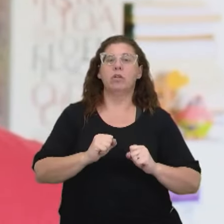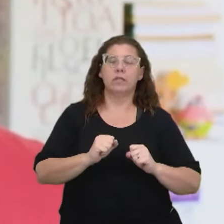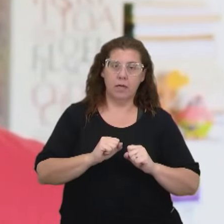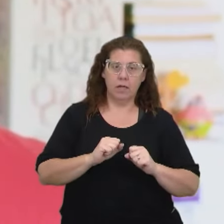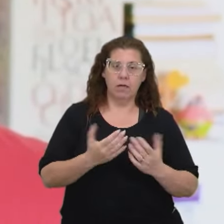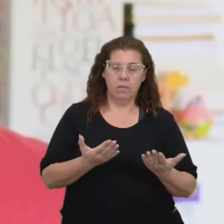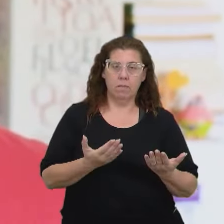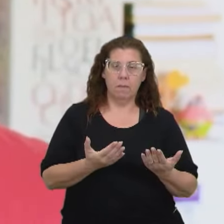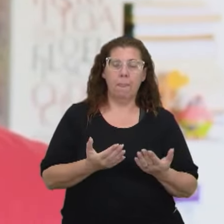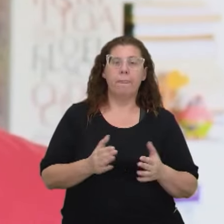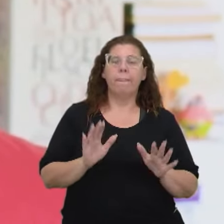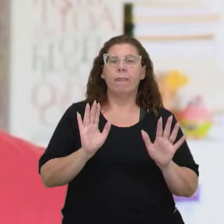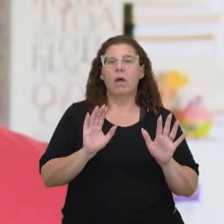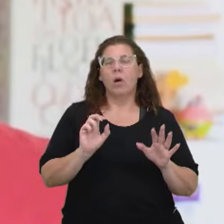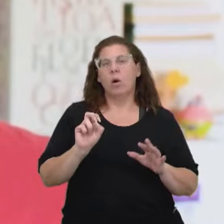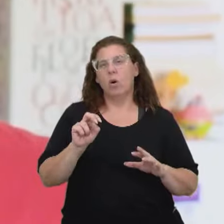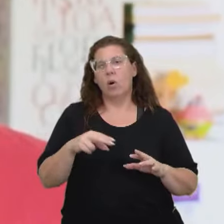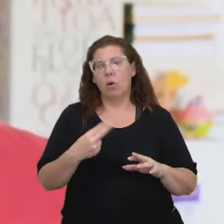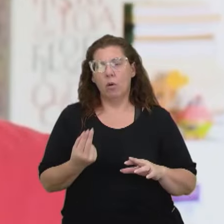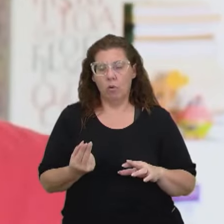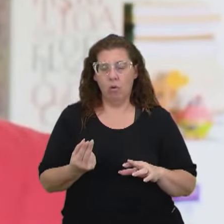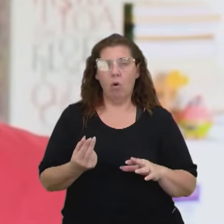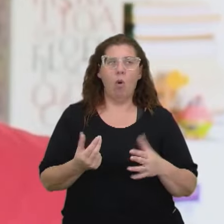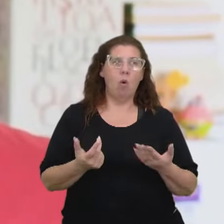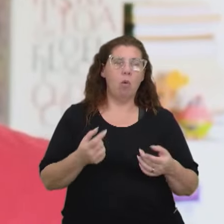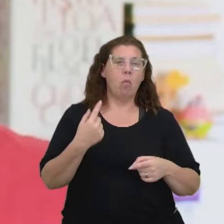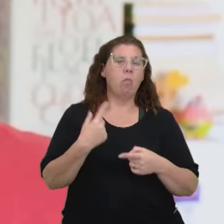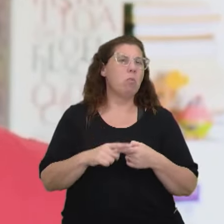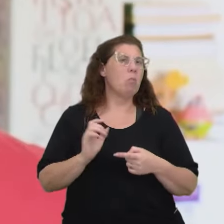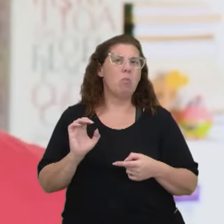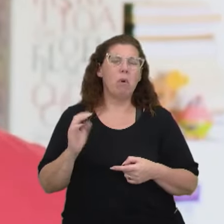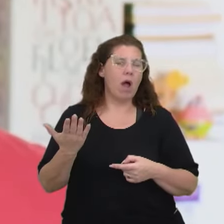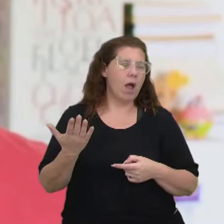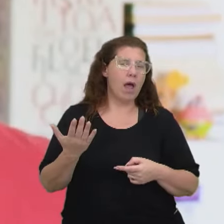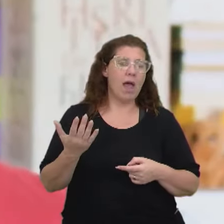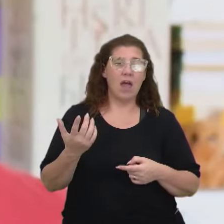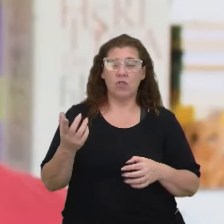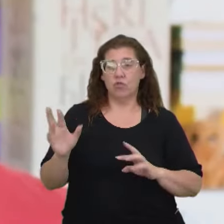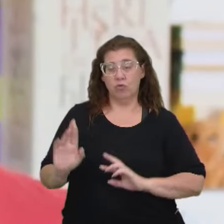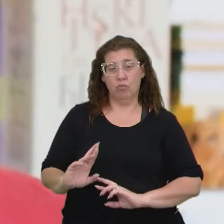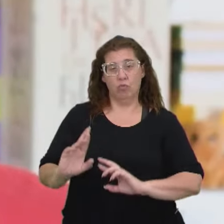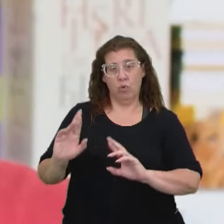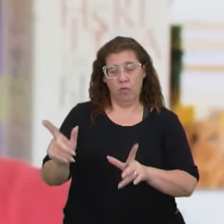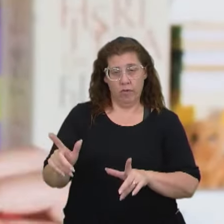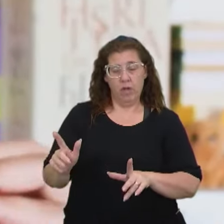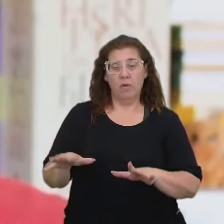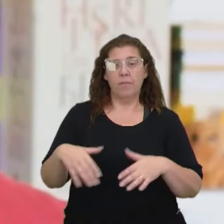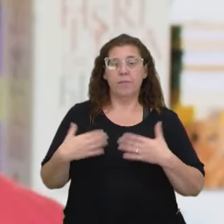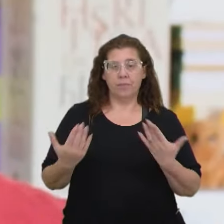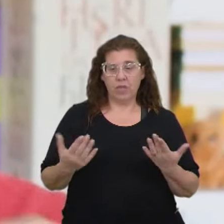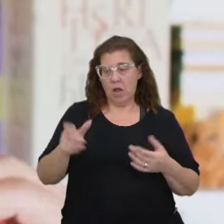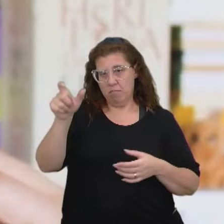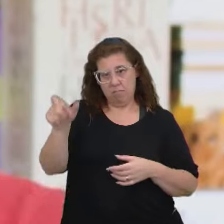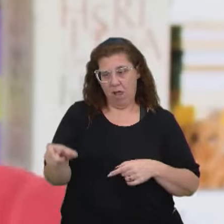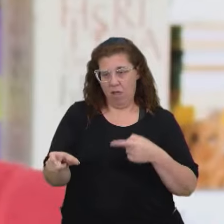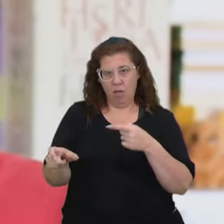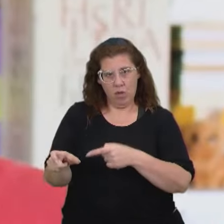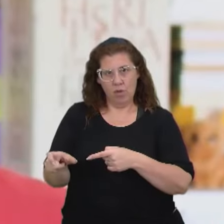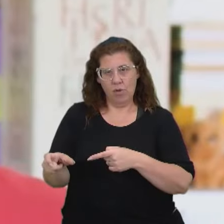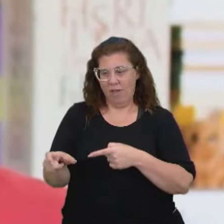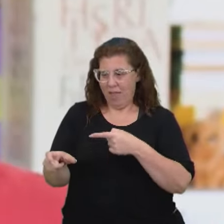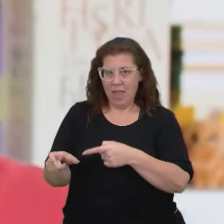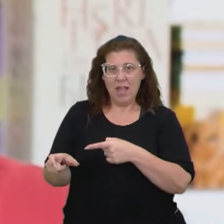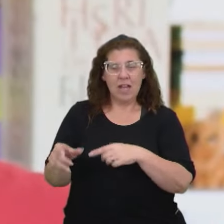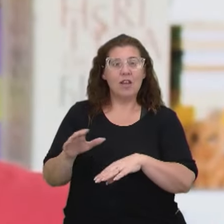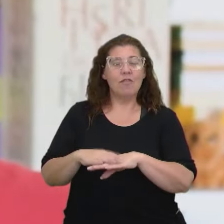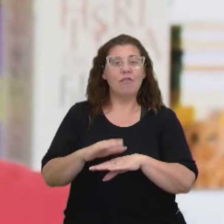do indivíduo ou como uma causa do indivíduo. É pelo contrário. Nesse caso, o indivíduo é que é causa